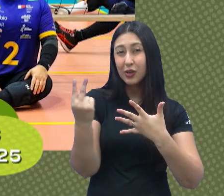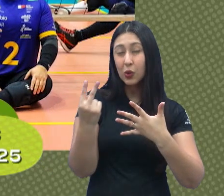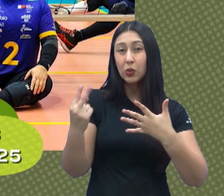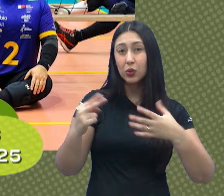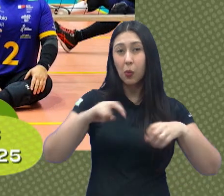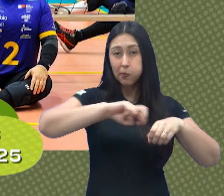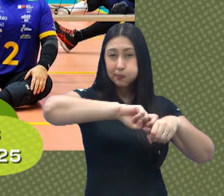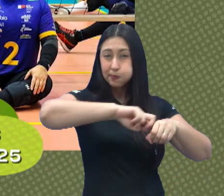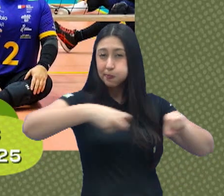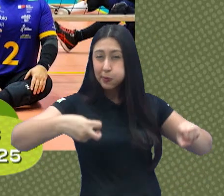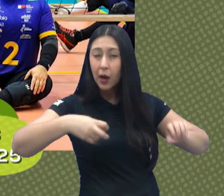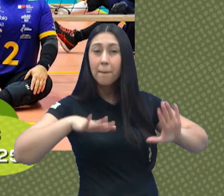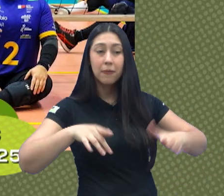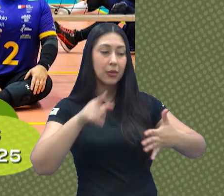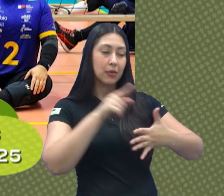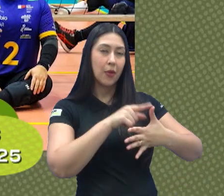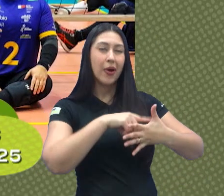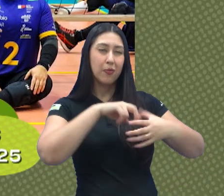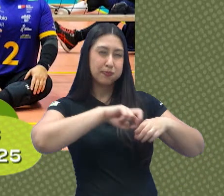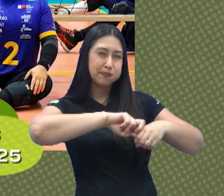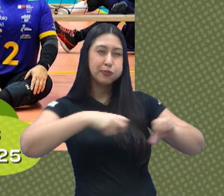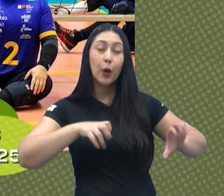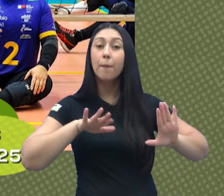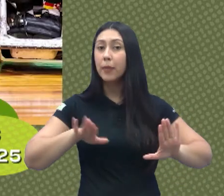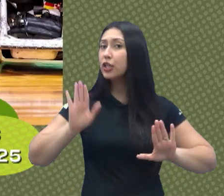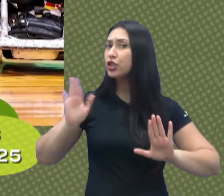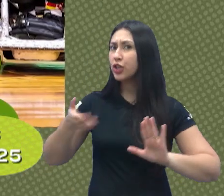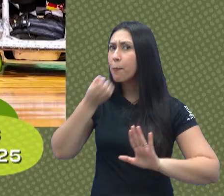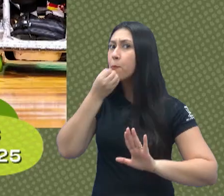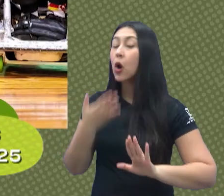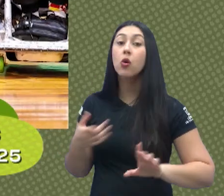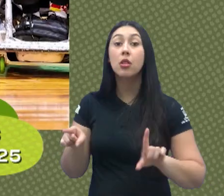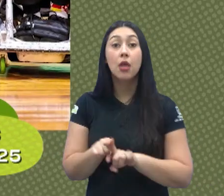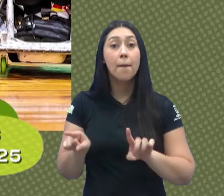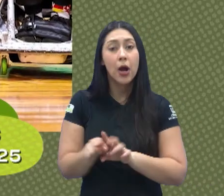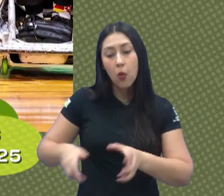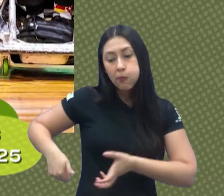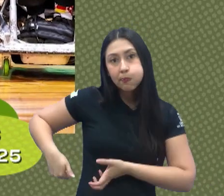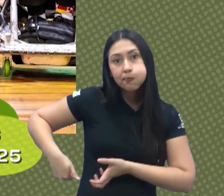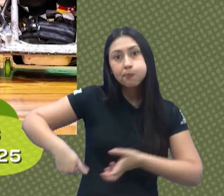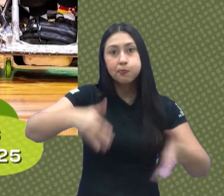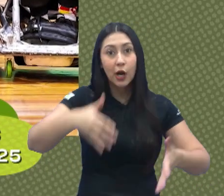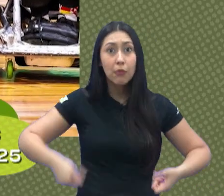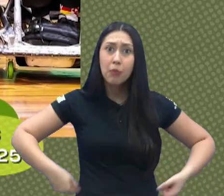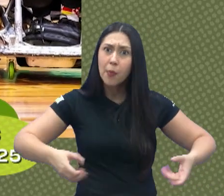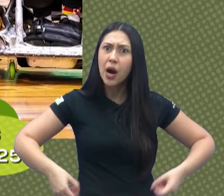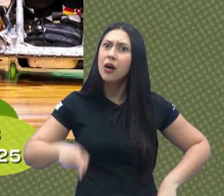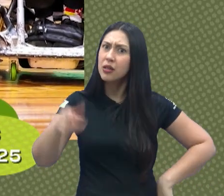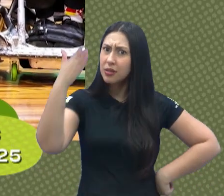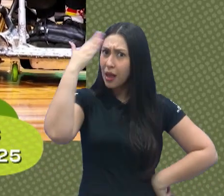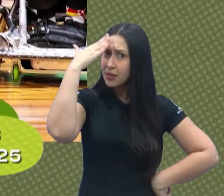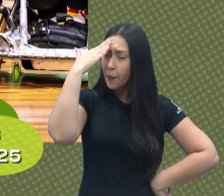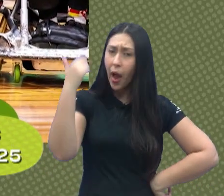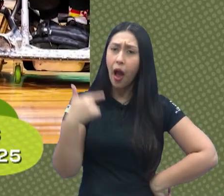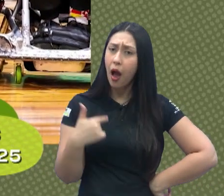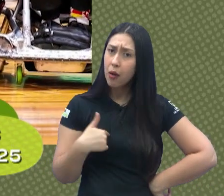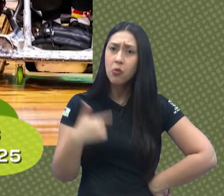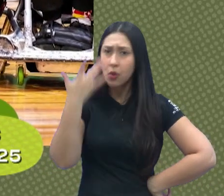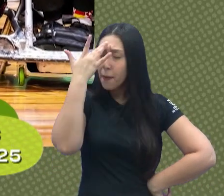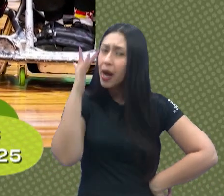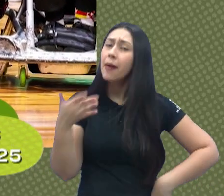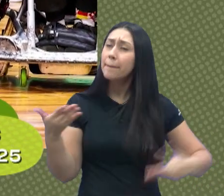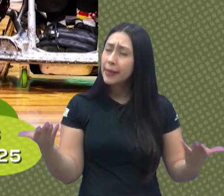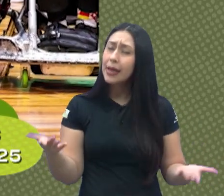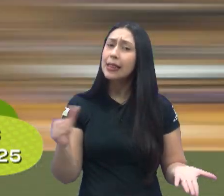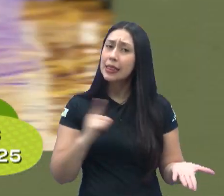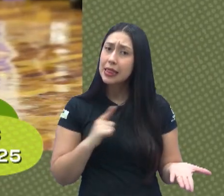também foi muito valoroso para a nossa cidade. E no rugby, em cadeira de rodas, sabia que tinha rugby em cadeira de rodas? Pois é, tem. São José foi